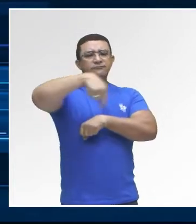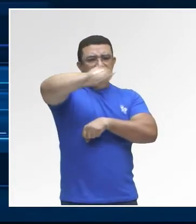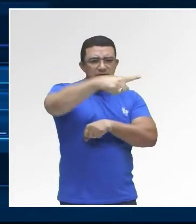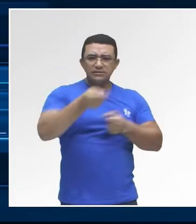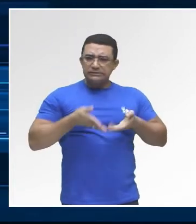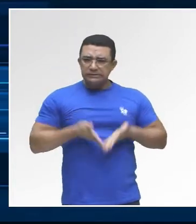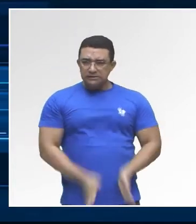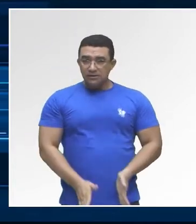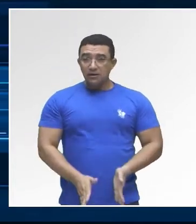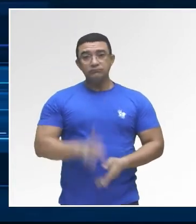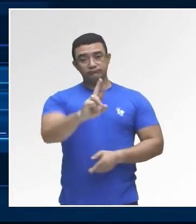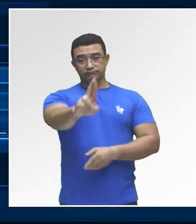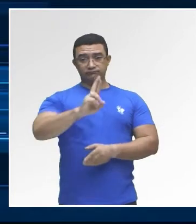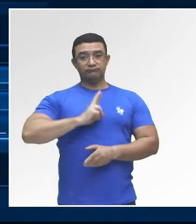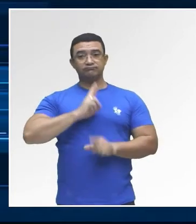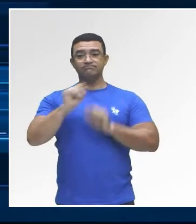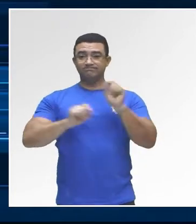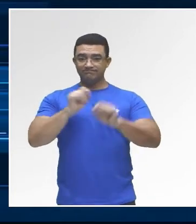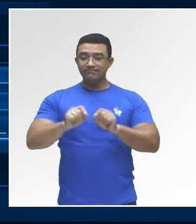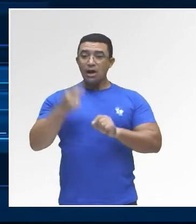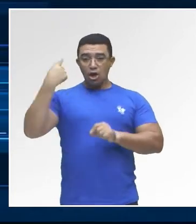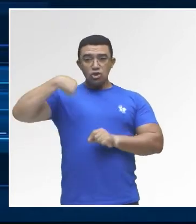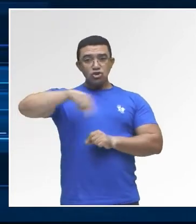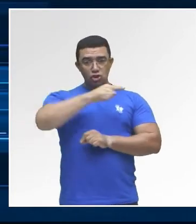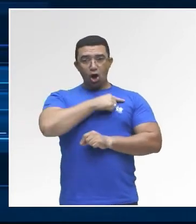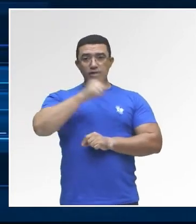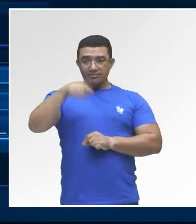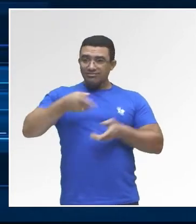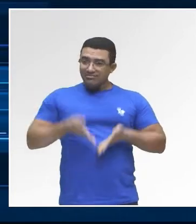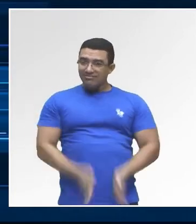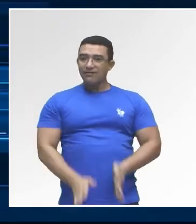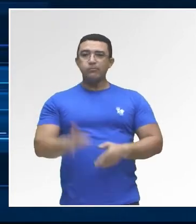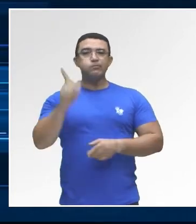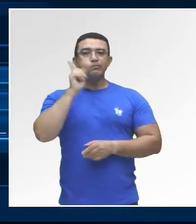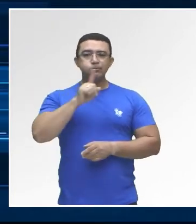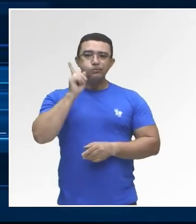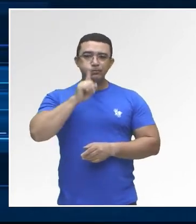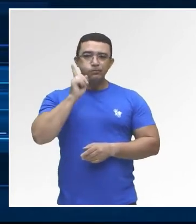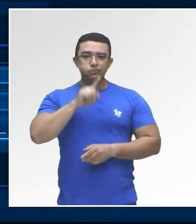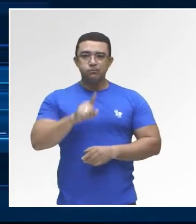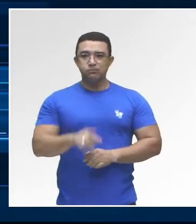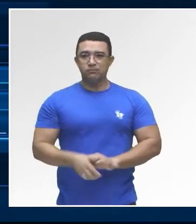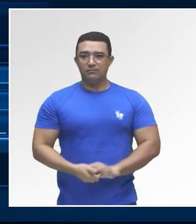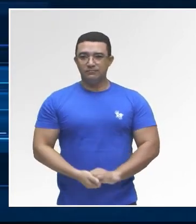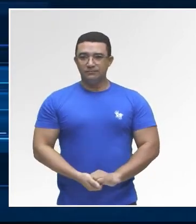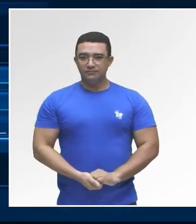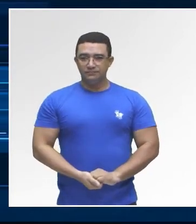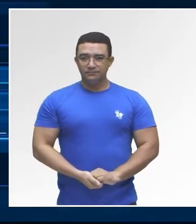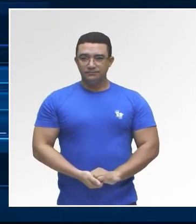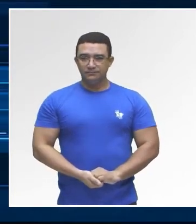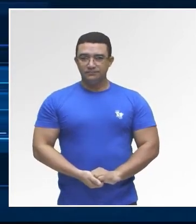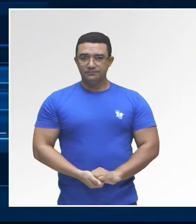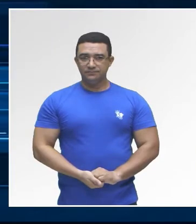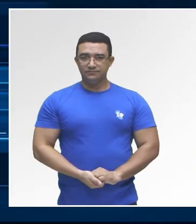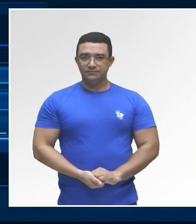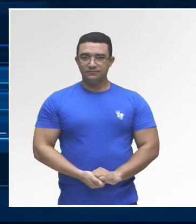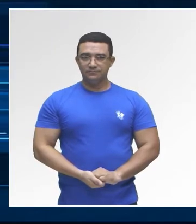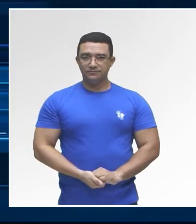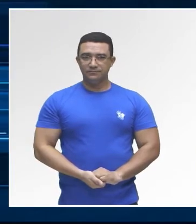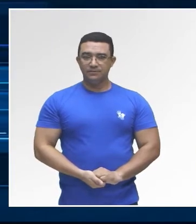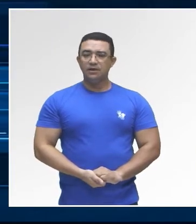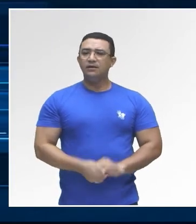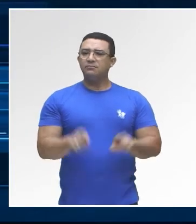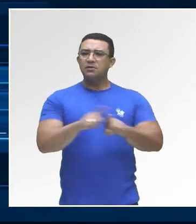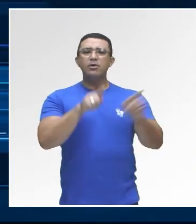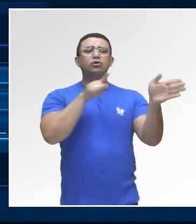me responderam o seguinte, nós somos dos Estados Unidos, United States. We're from the United States.